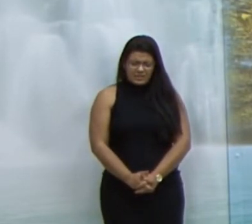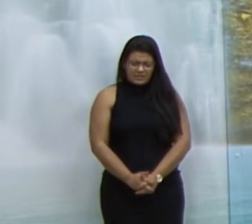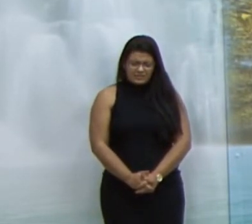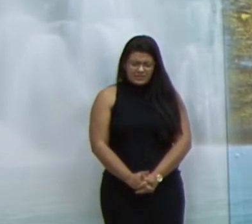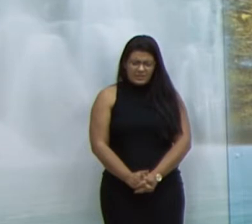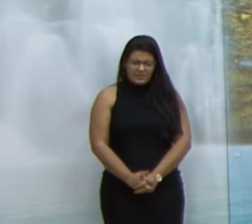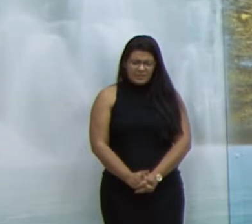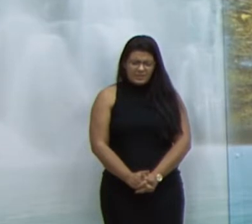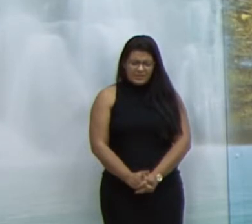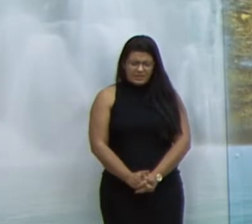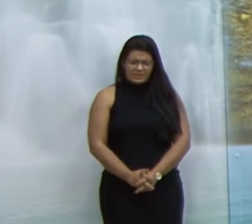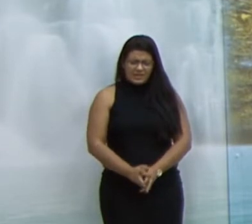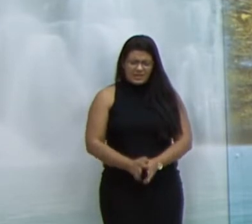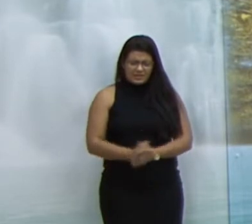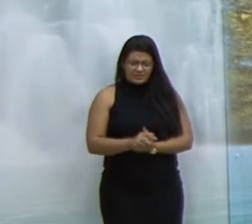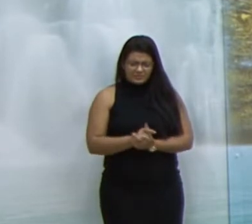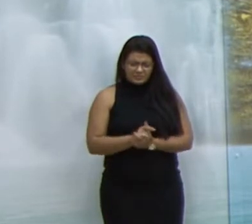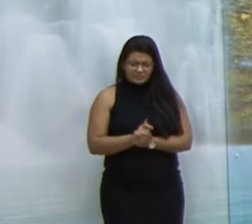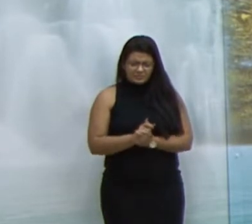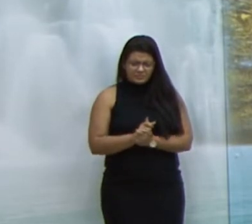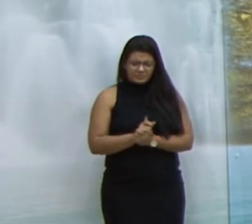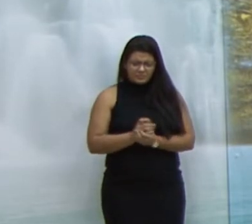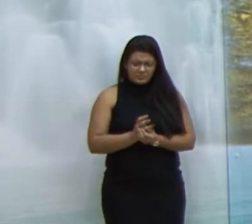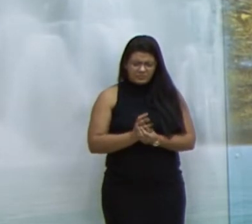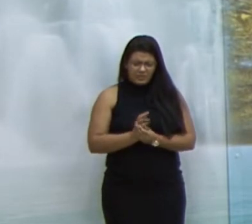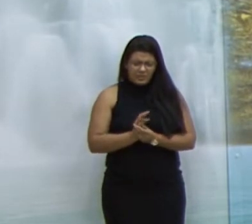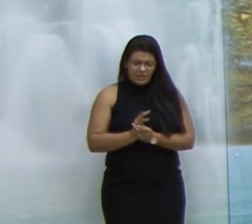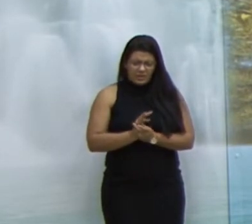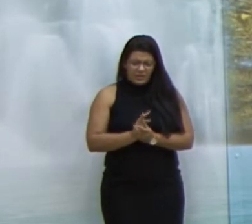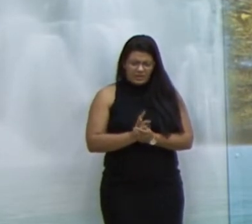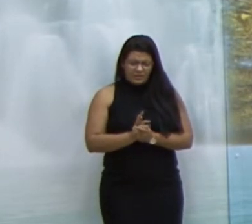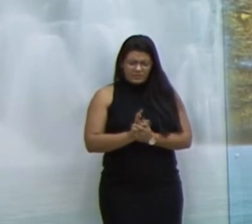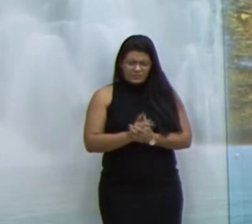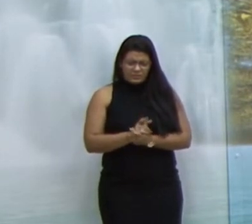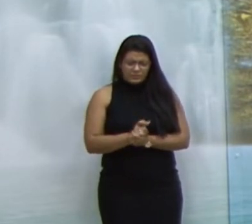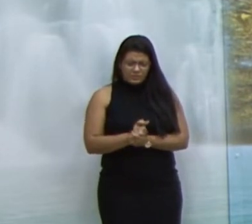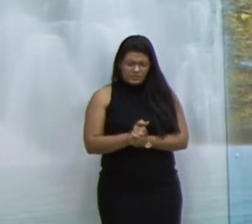Os adúlteros serão revelados,